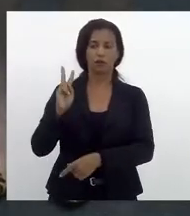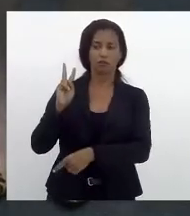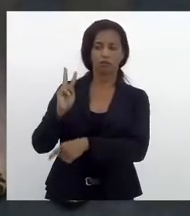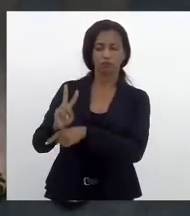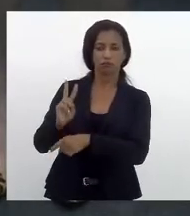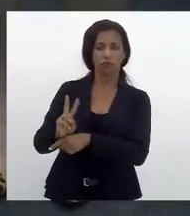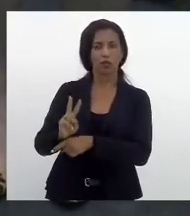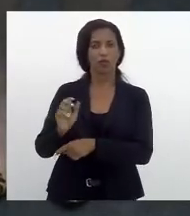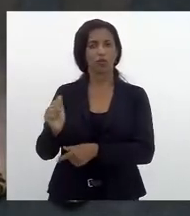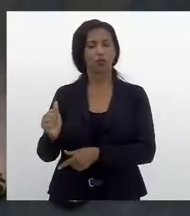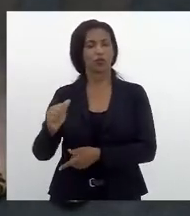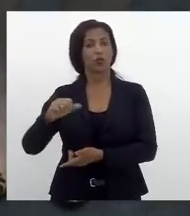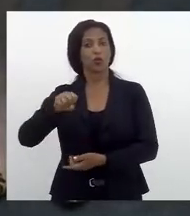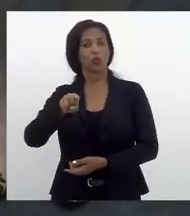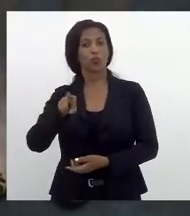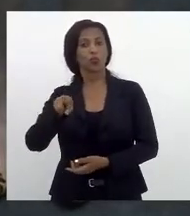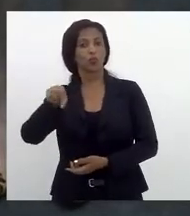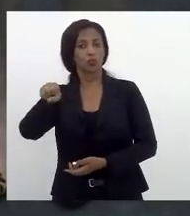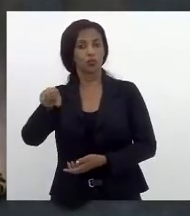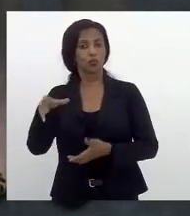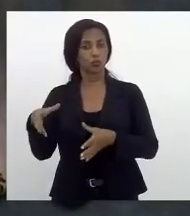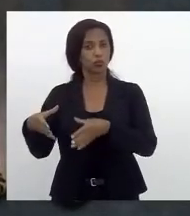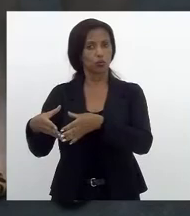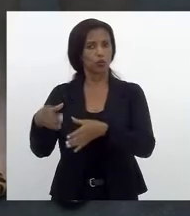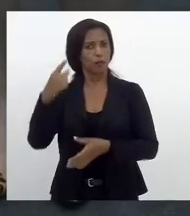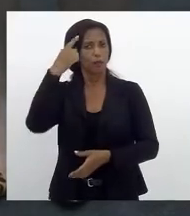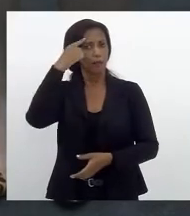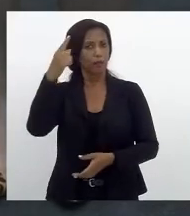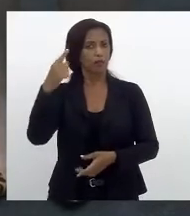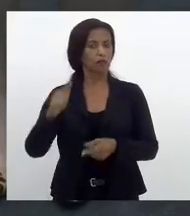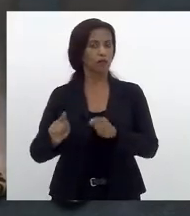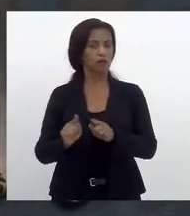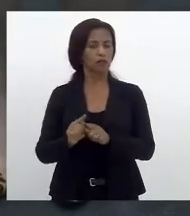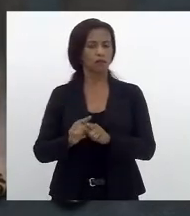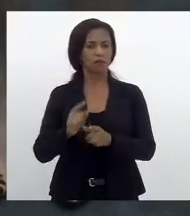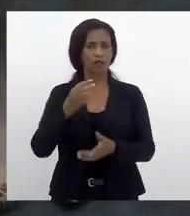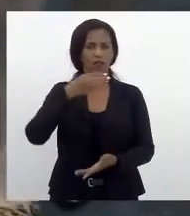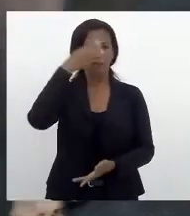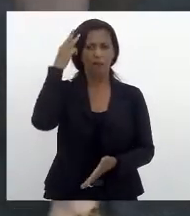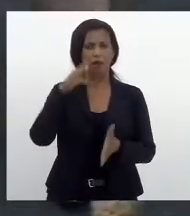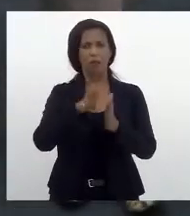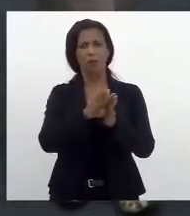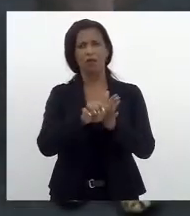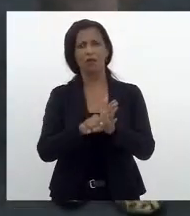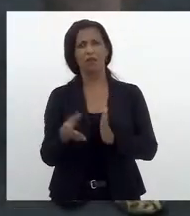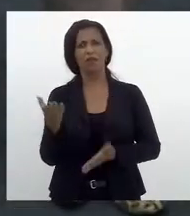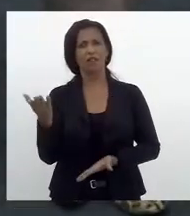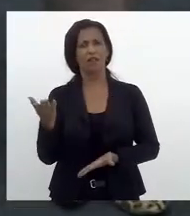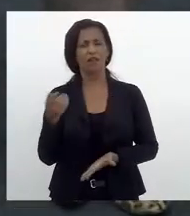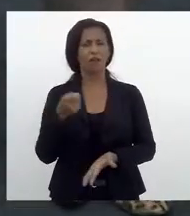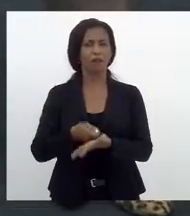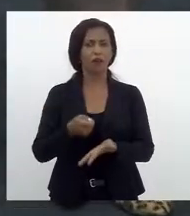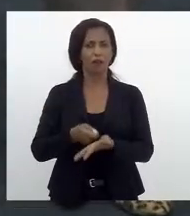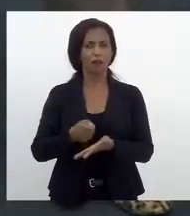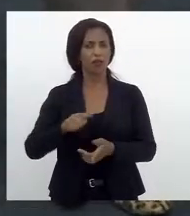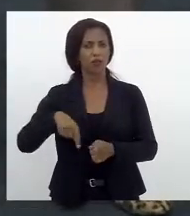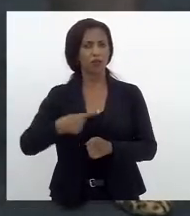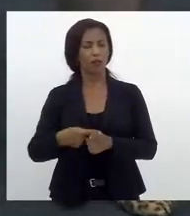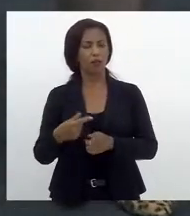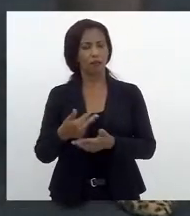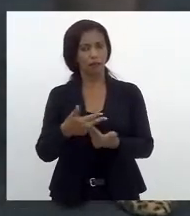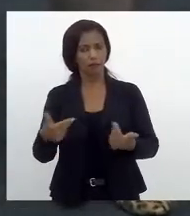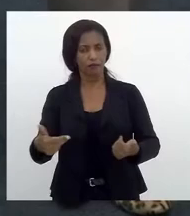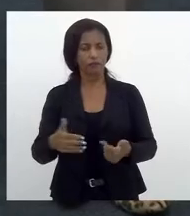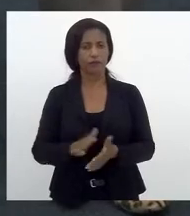na rede pública. Está até pensando, deputado Márcio, em botar emenda lá para garantir mais algumas